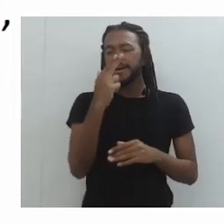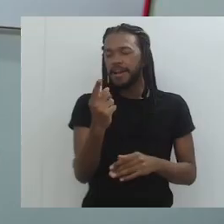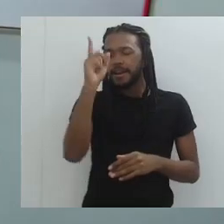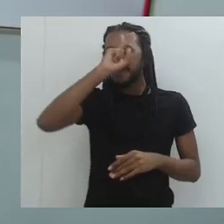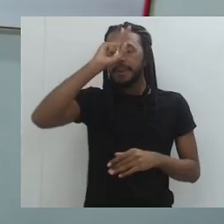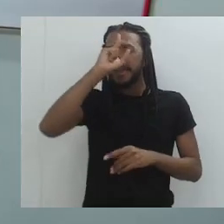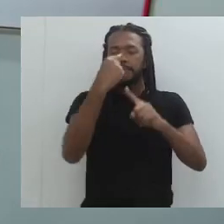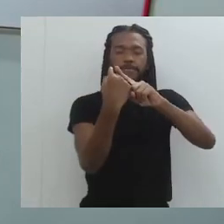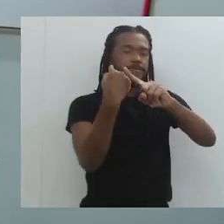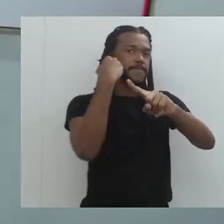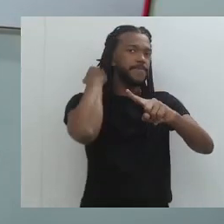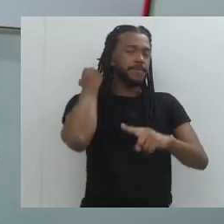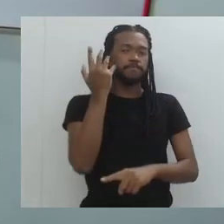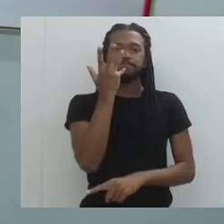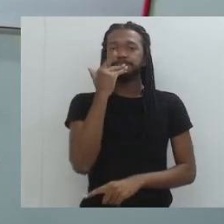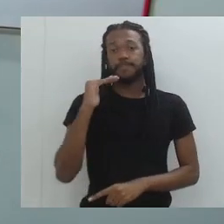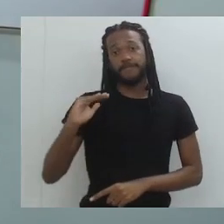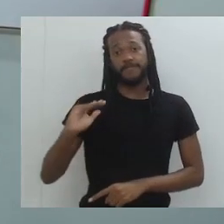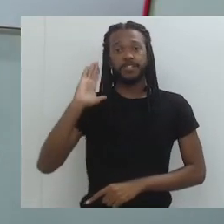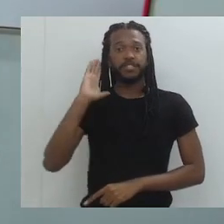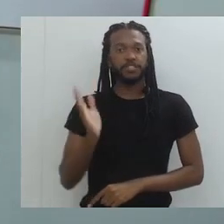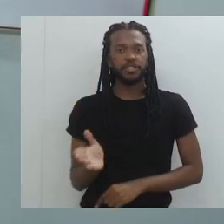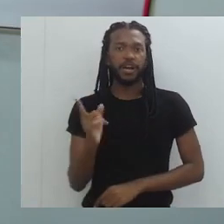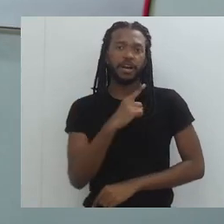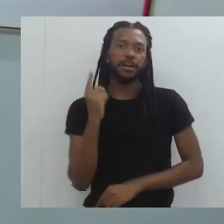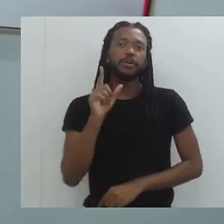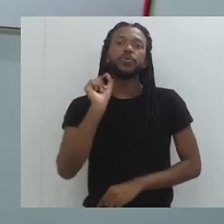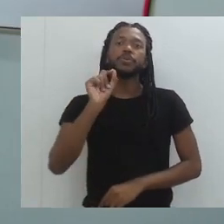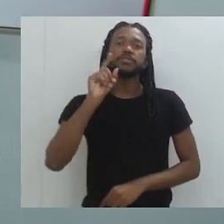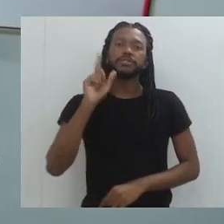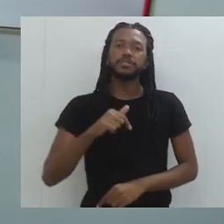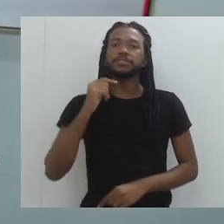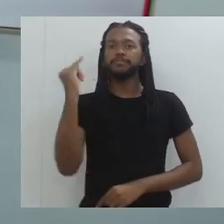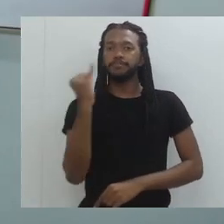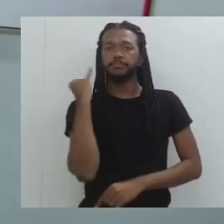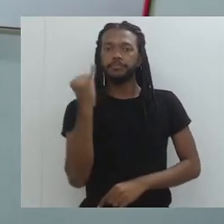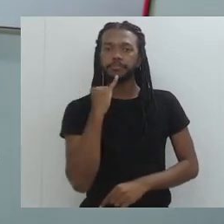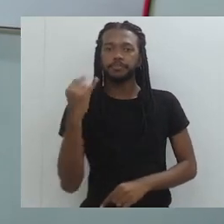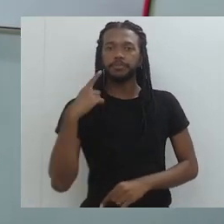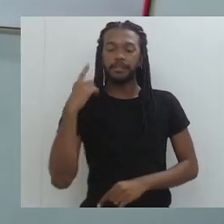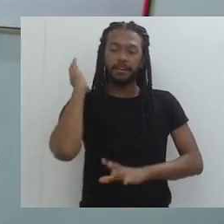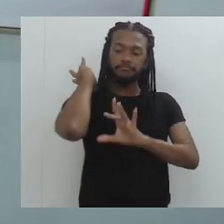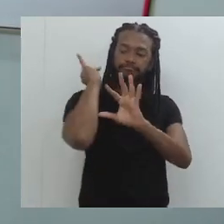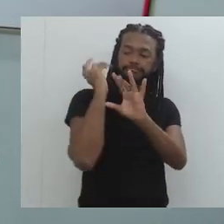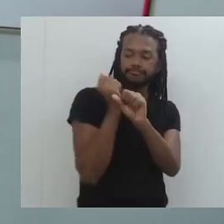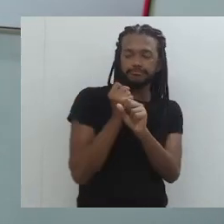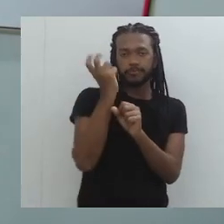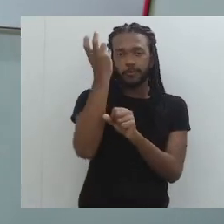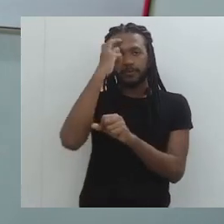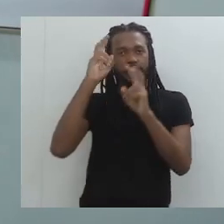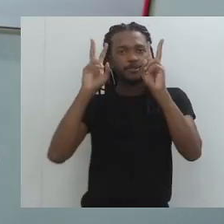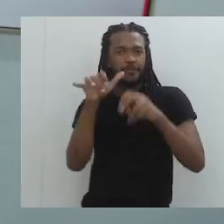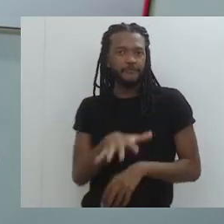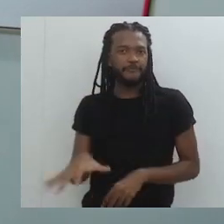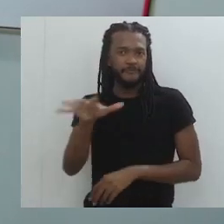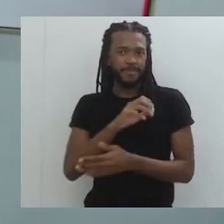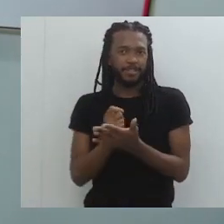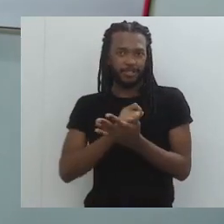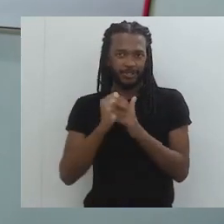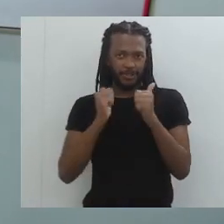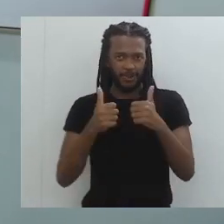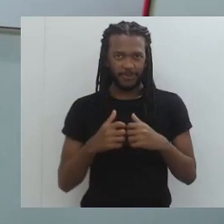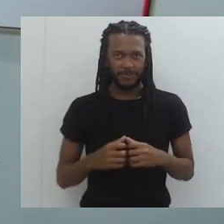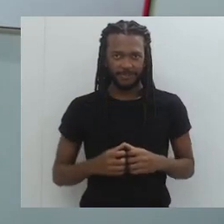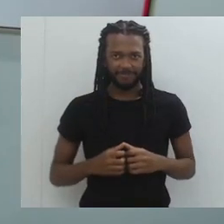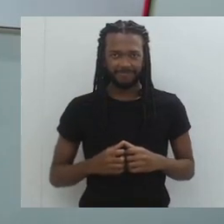sua infância. E isso daí é o que é importante, esse resgate cultural sobre os jogos.